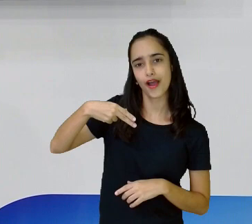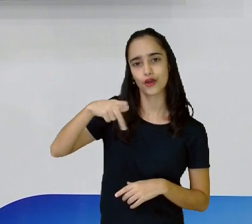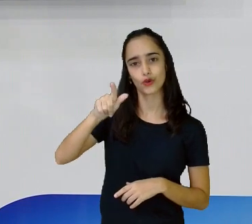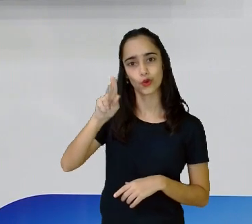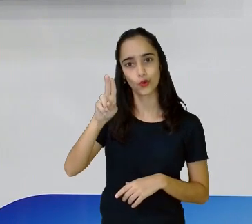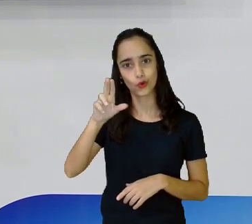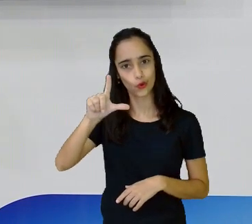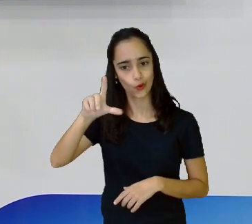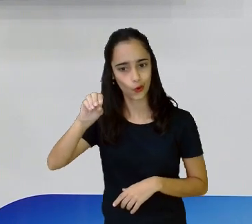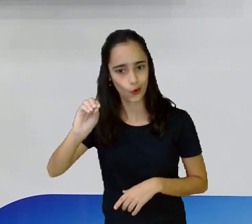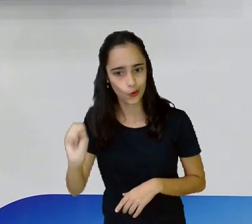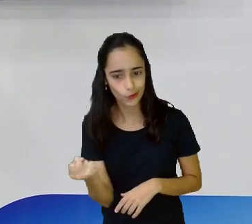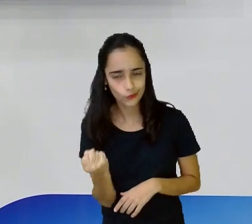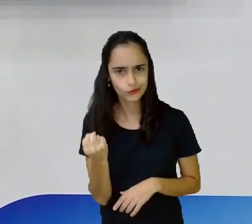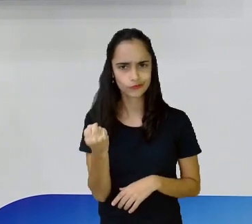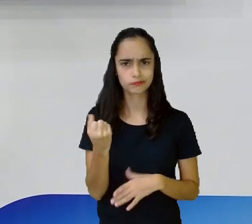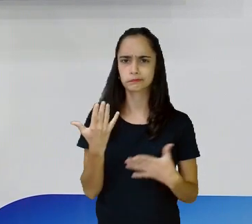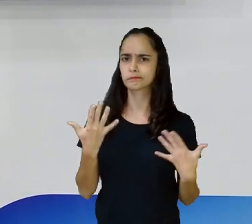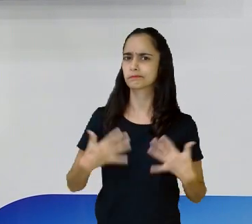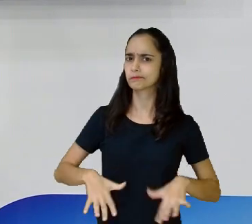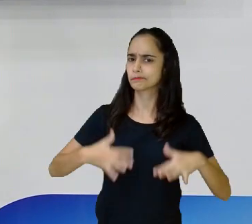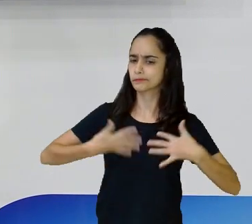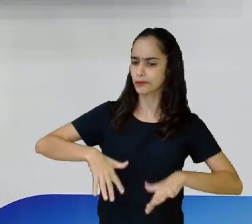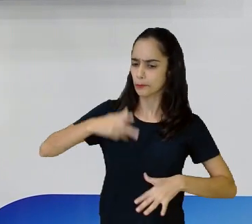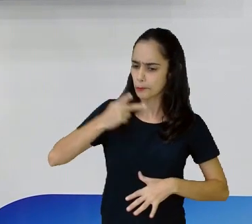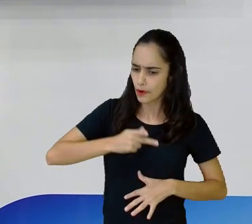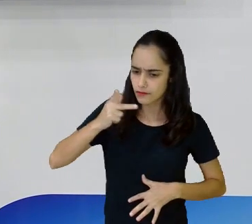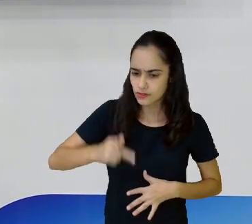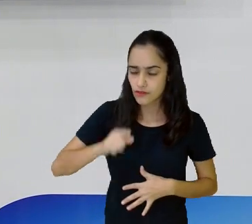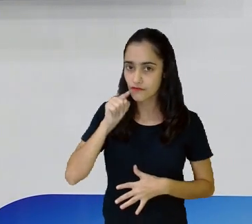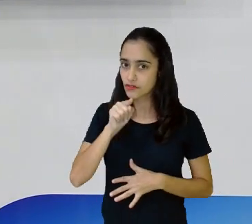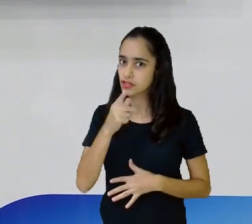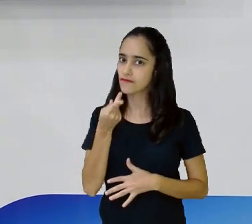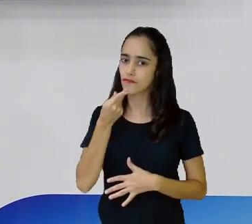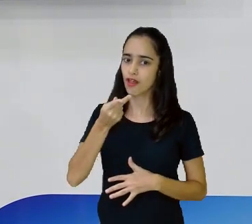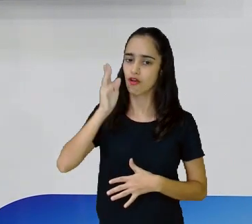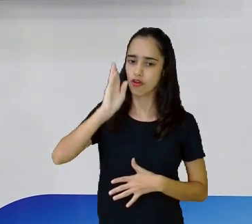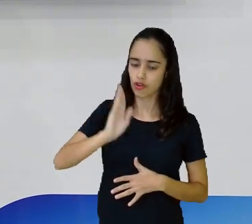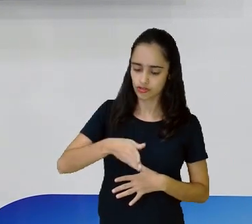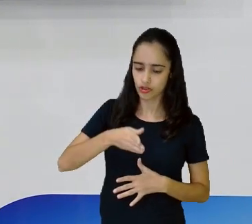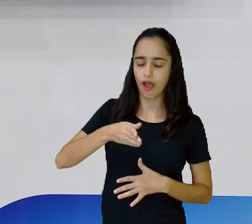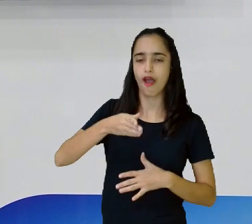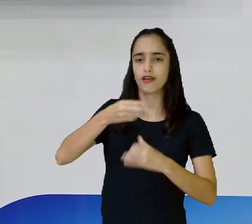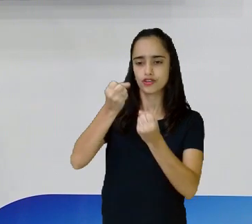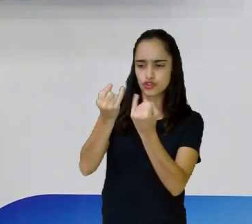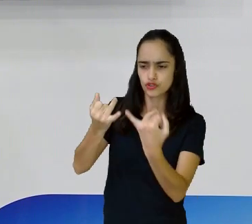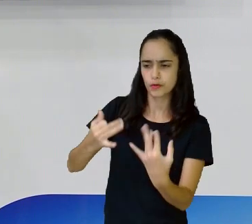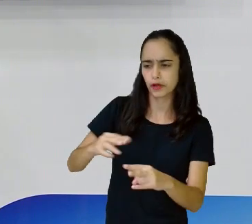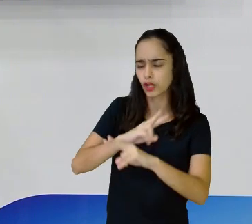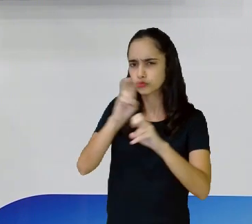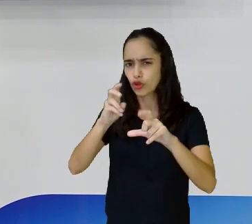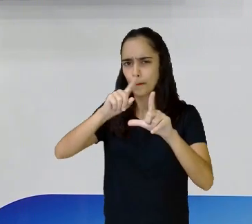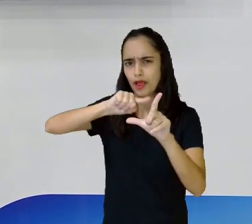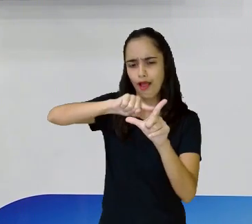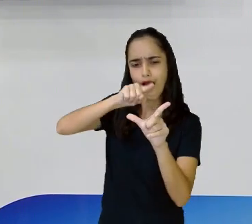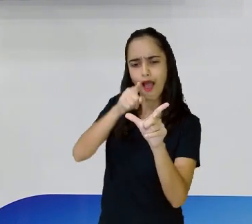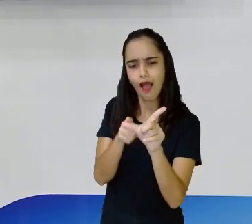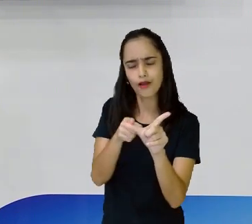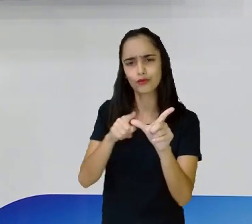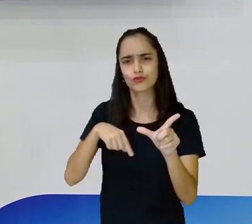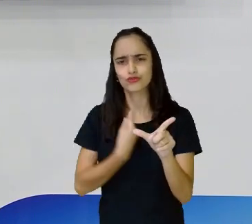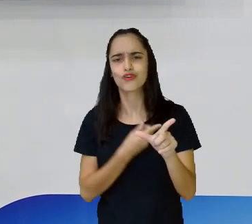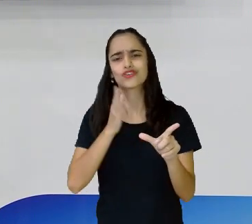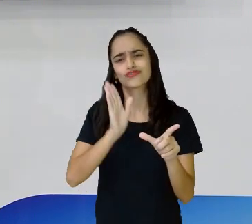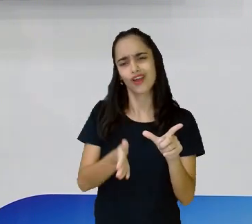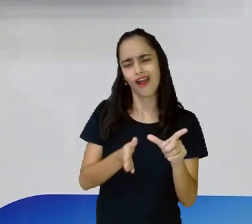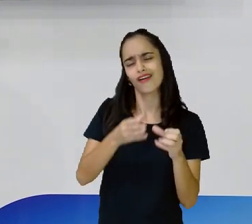professora, bem que a senhora falou que iria falar um pouco mais sobre ângulos, né? Claro, a gente falou de figuras poligonais e falou